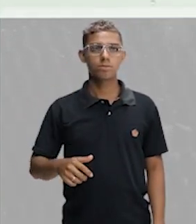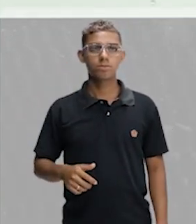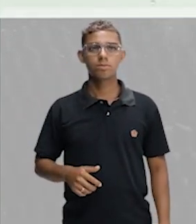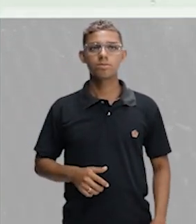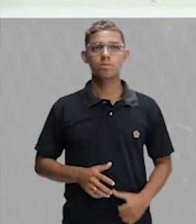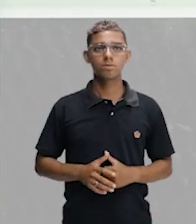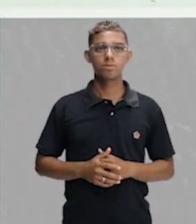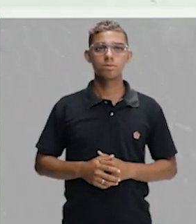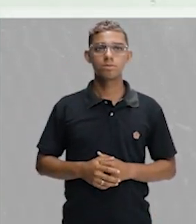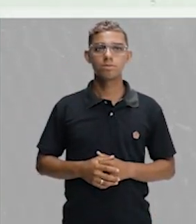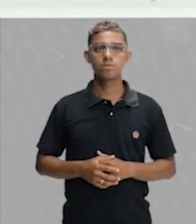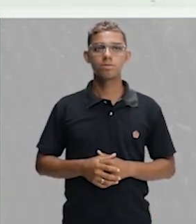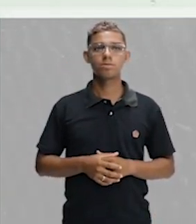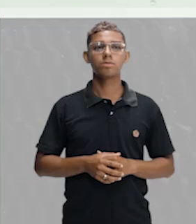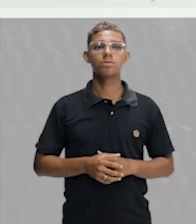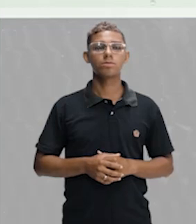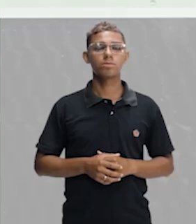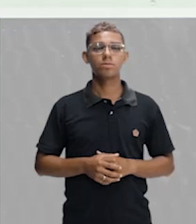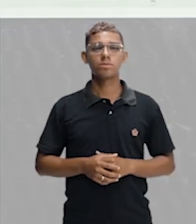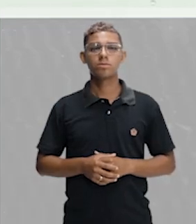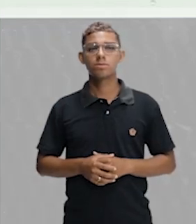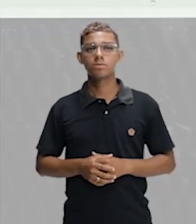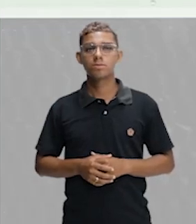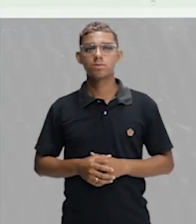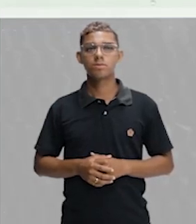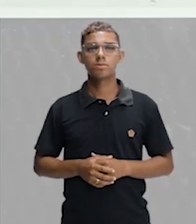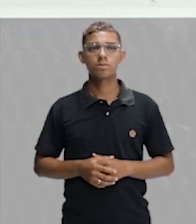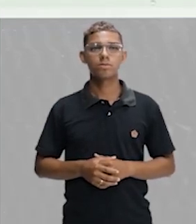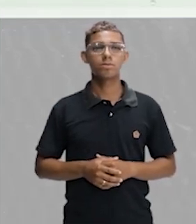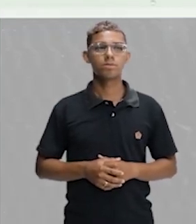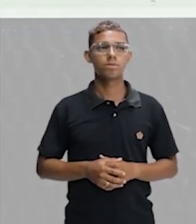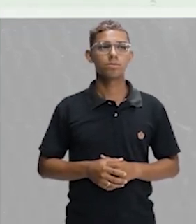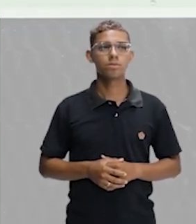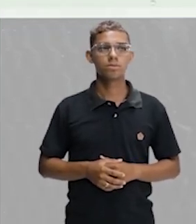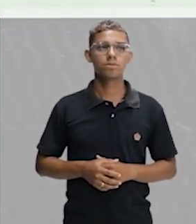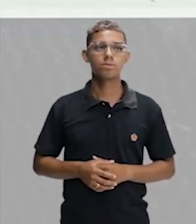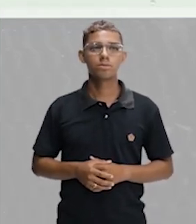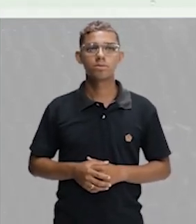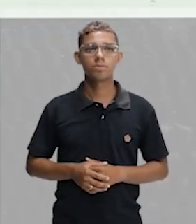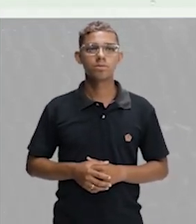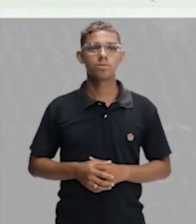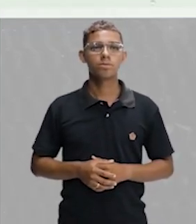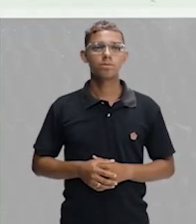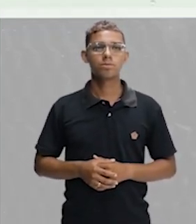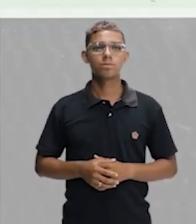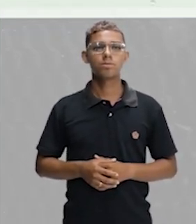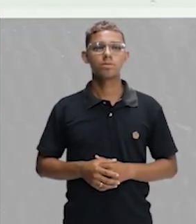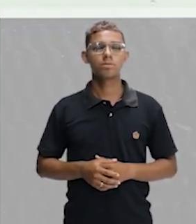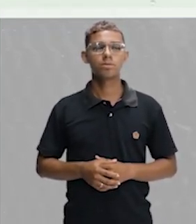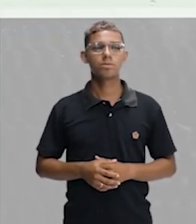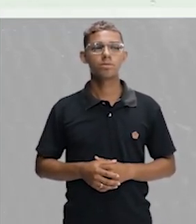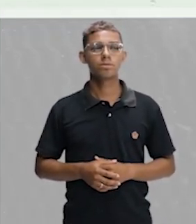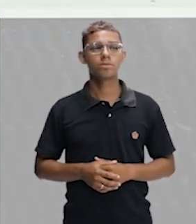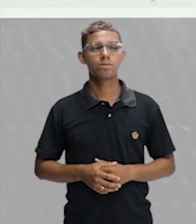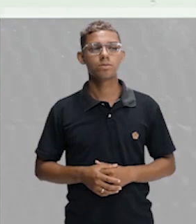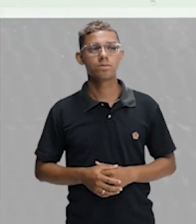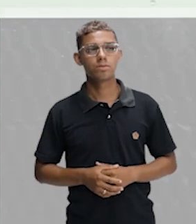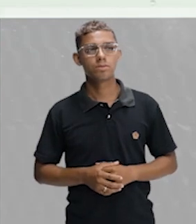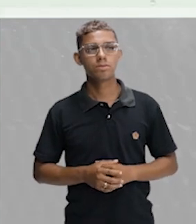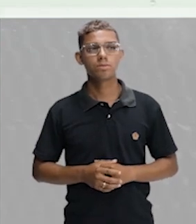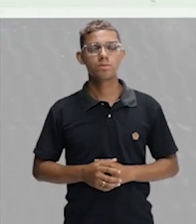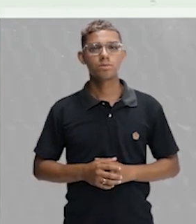ele tá interceptando o eixo Y no 2 certo Então nesse caso o meu n aqui ó é igual a